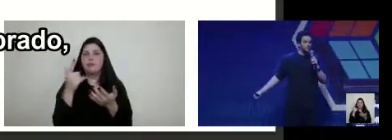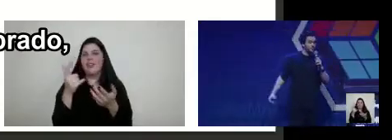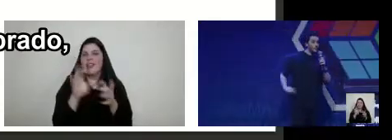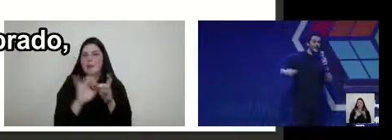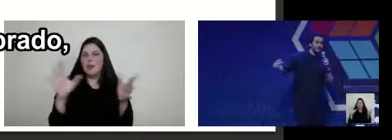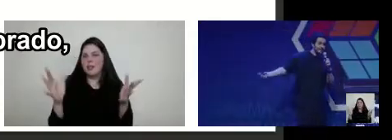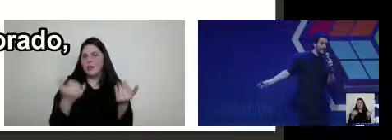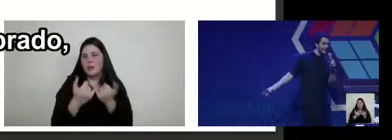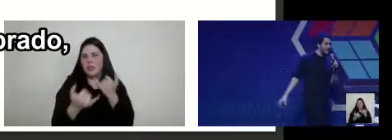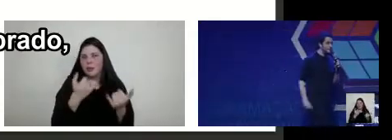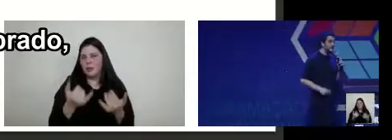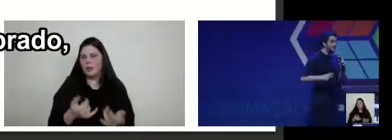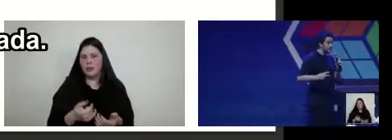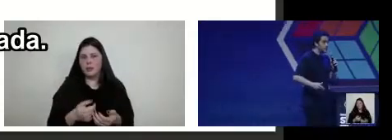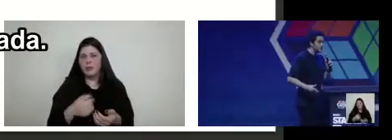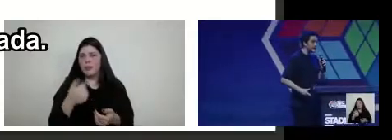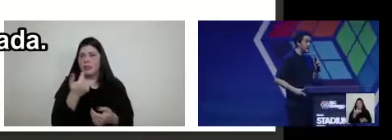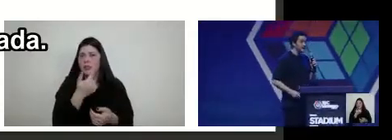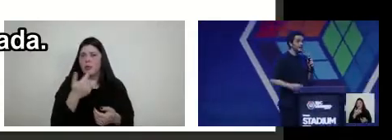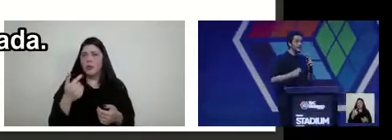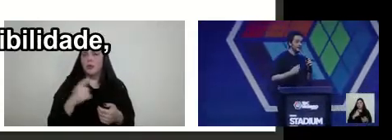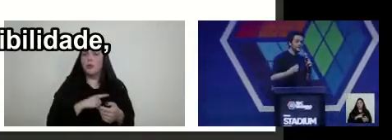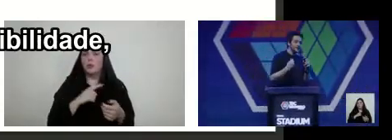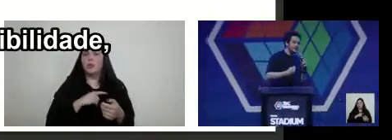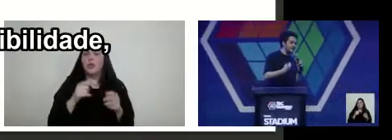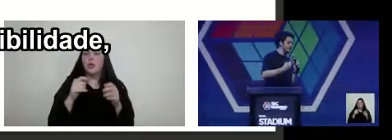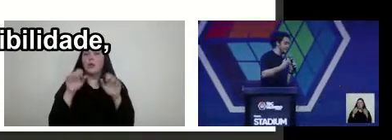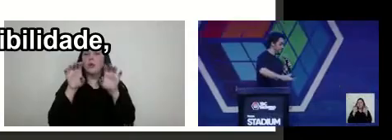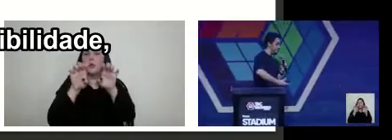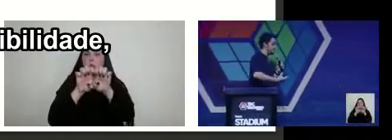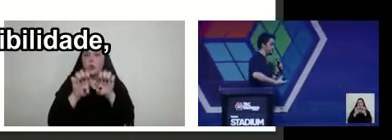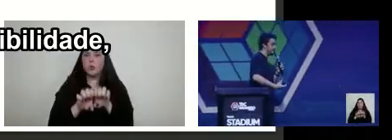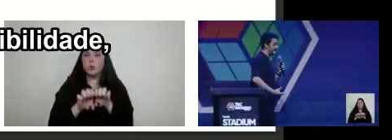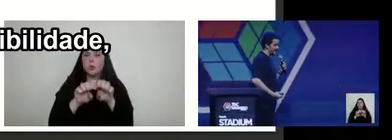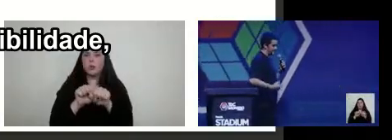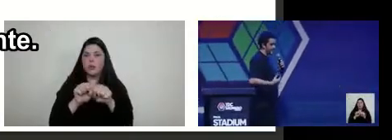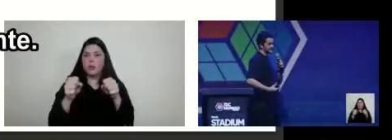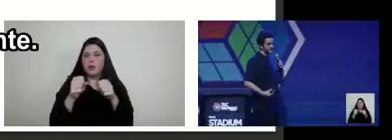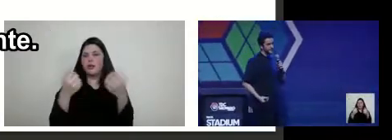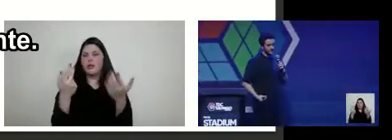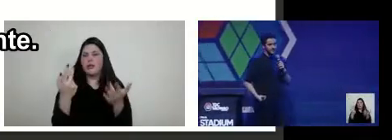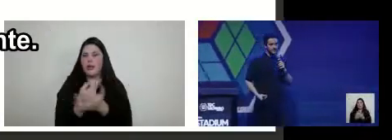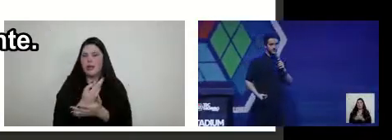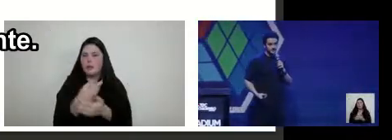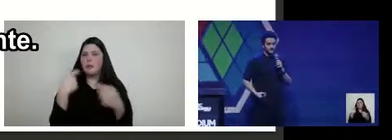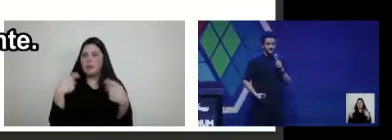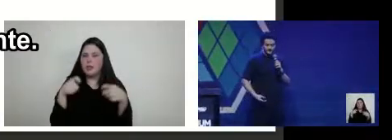tem um header quebrado, que tem alguma coisa errada. Então, você ter esse tipo de visibilidade